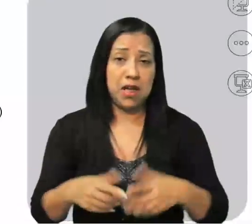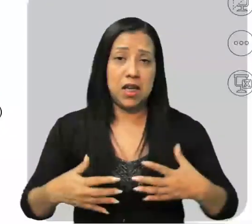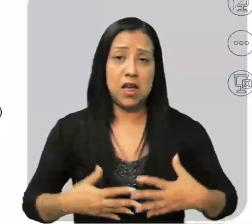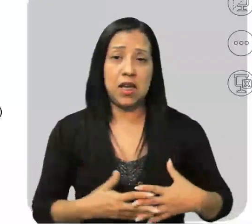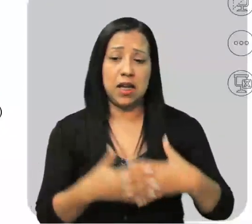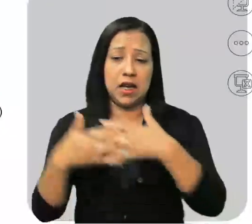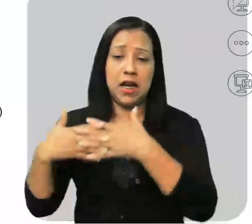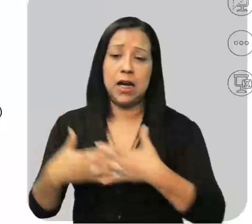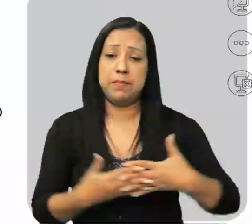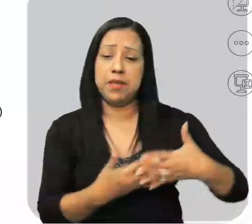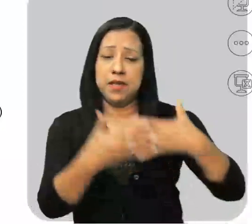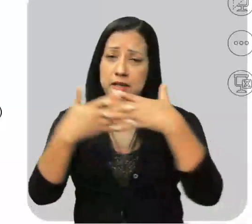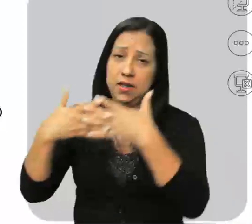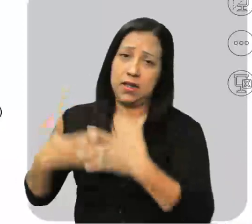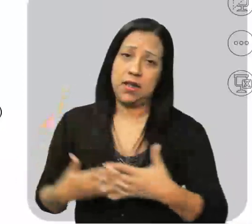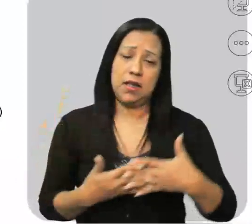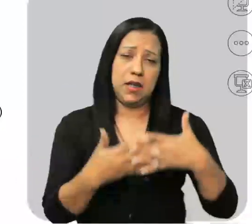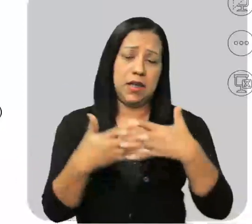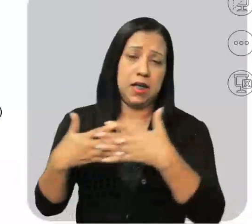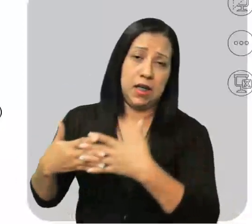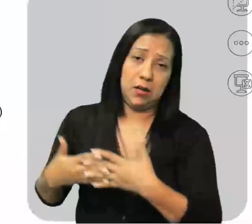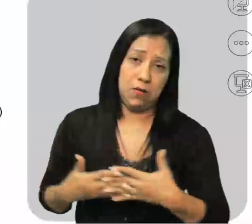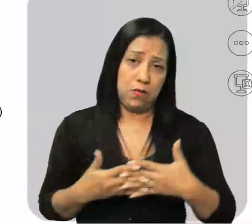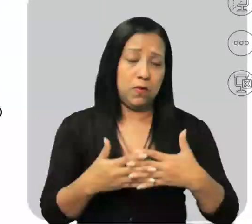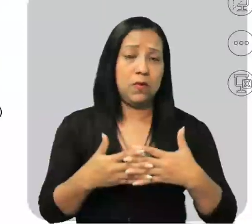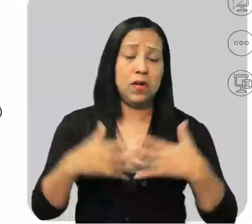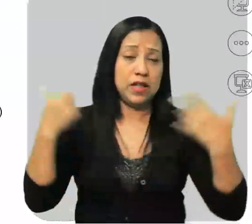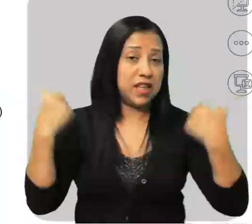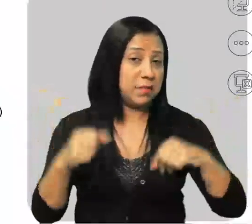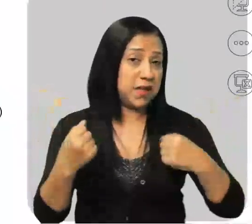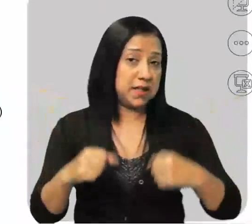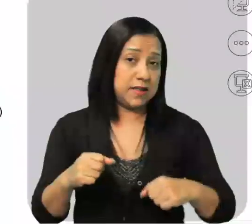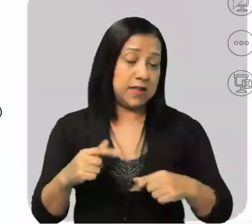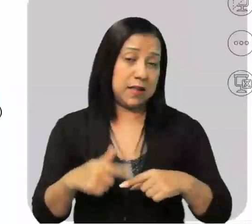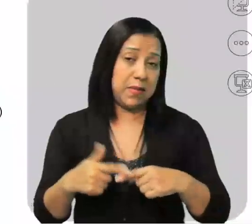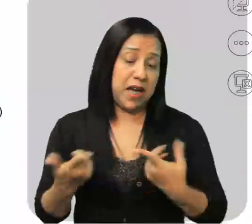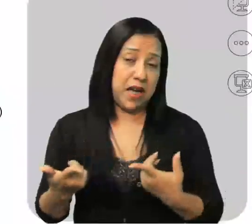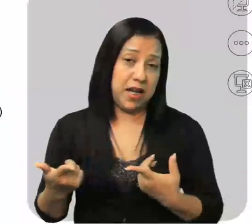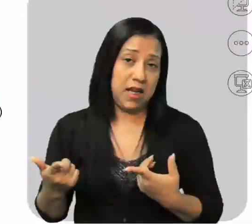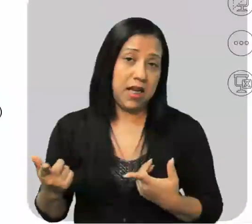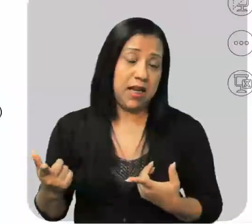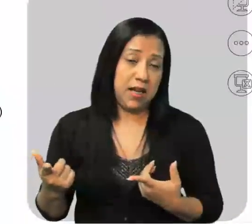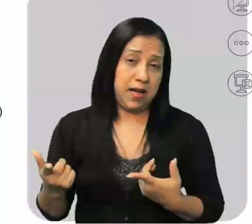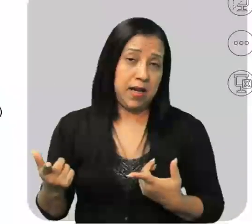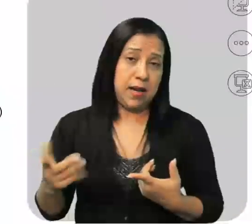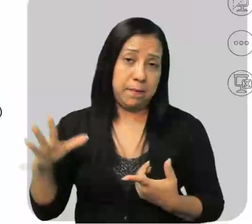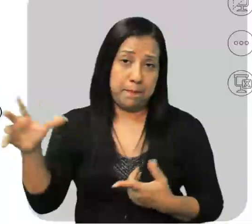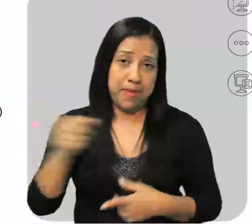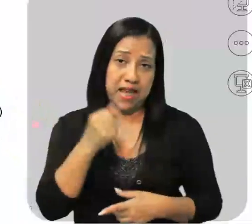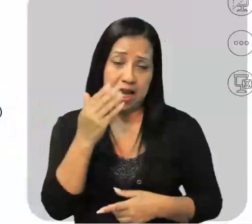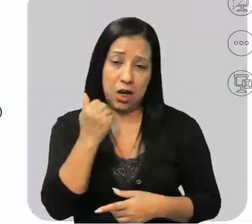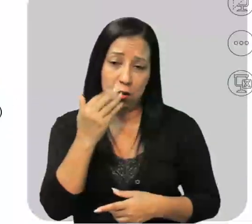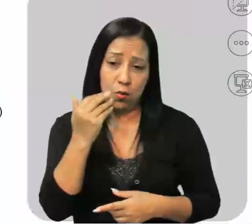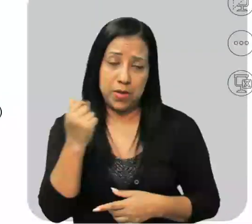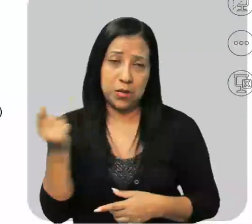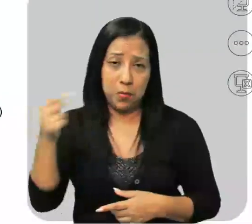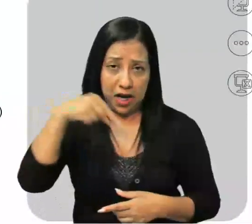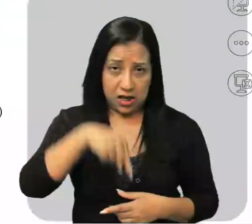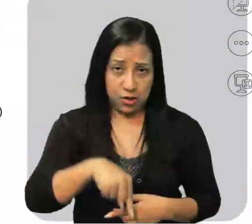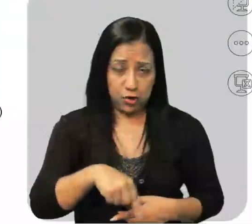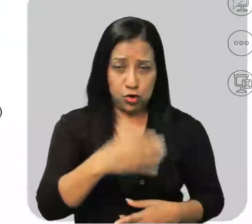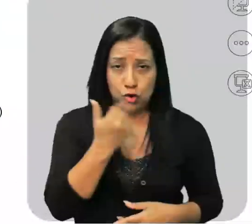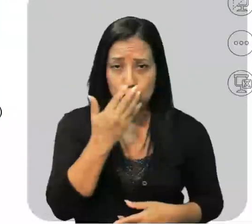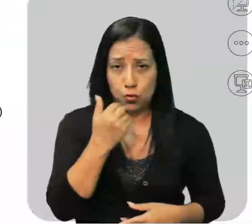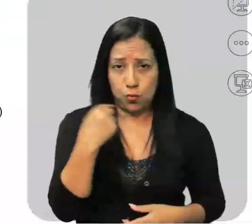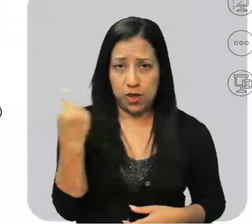tem caminhões que traz os alimentos para a gente, traz produtos para a gente consumir. E isso tudo vai se tornando caro, porque